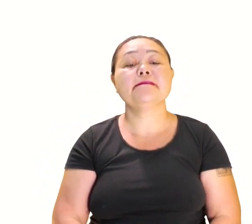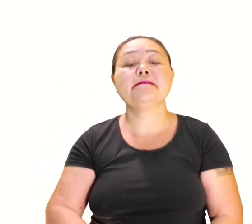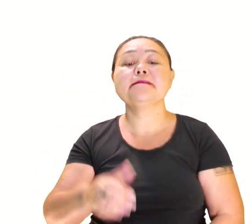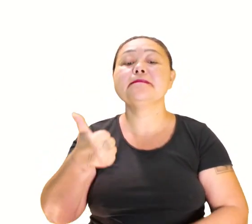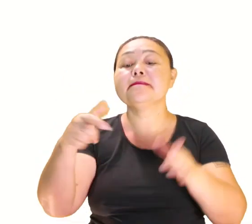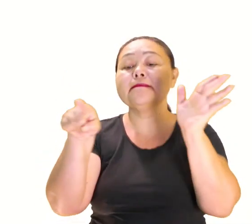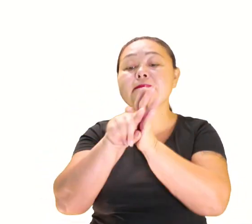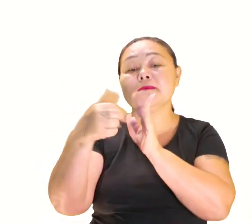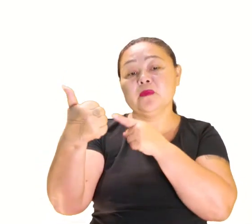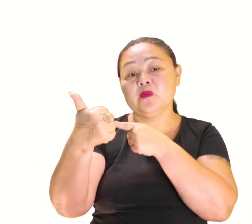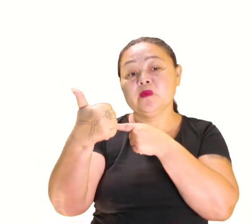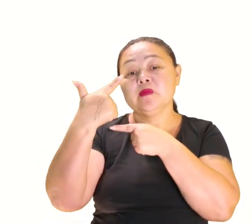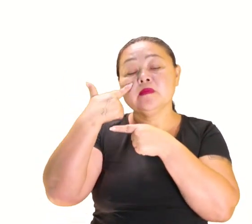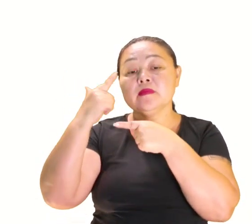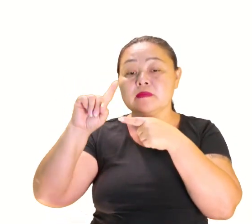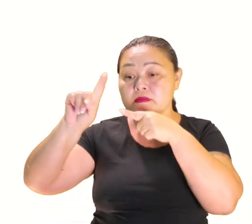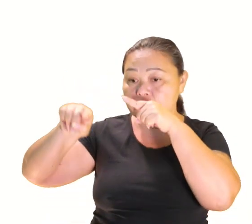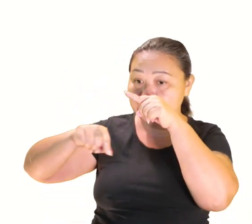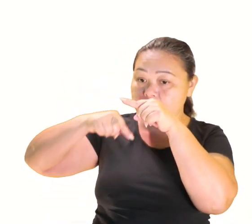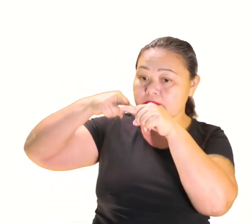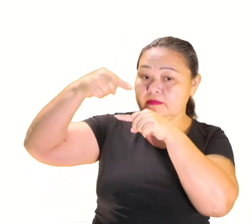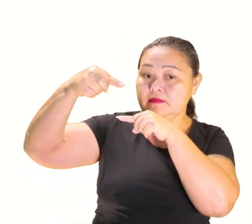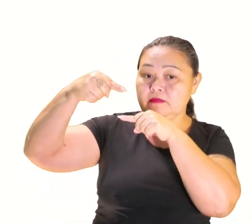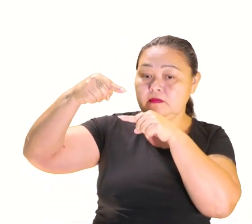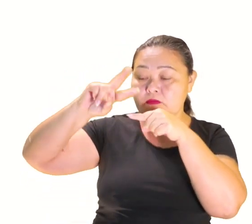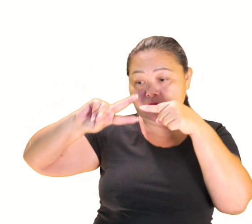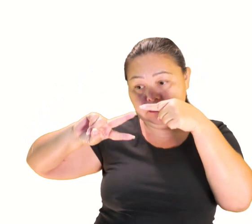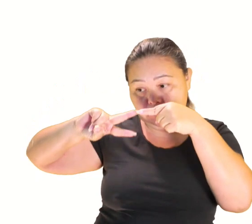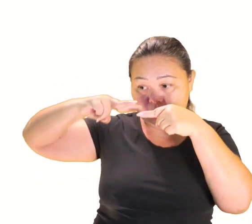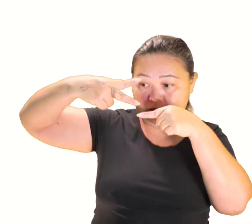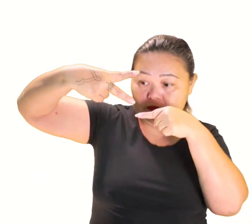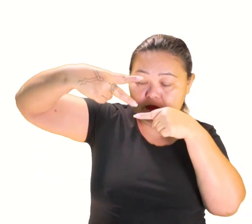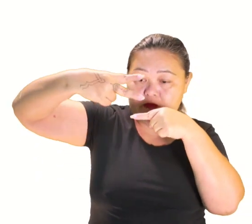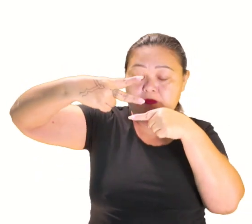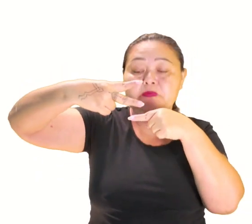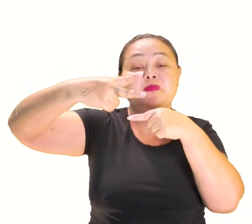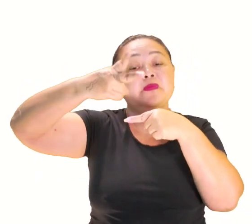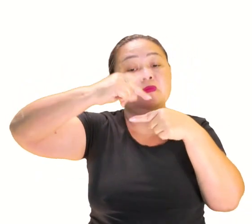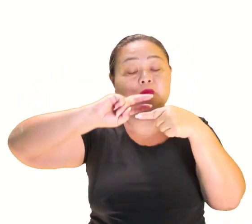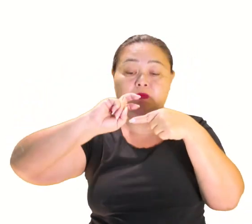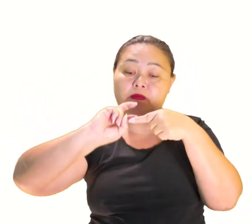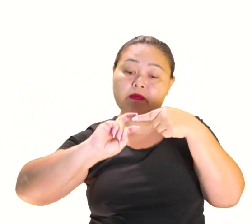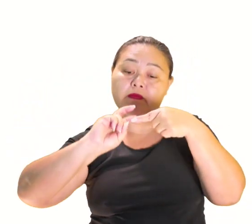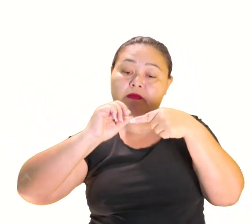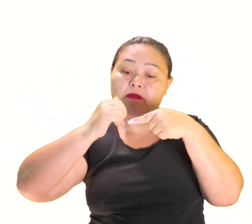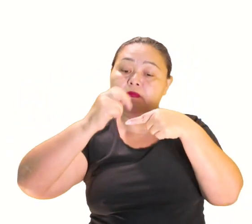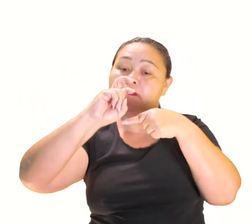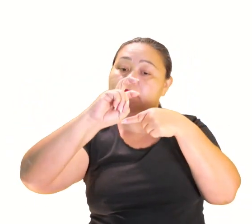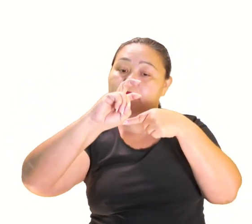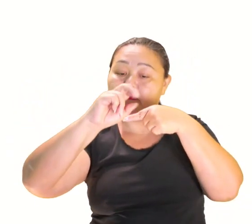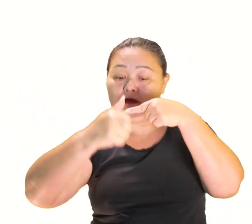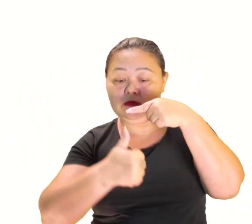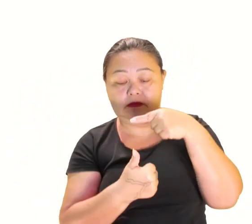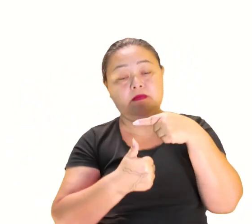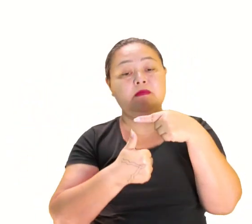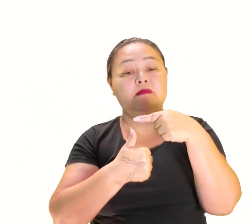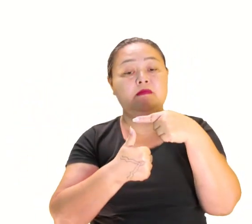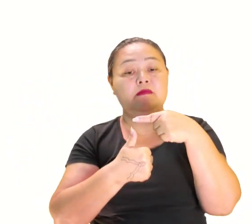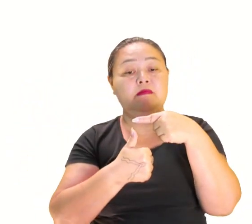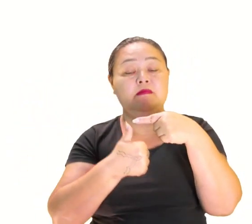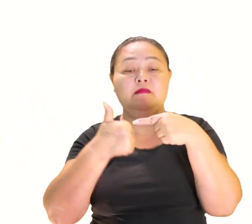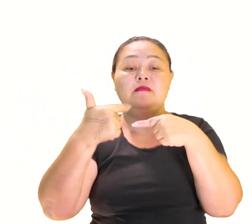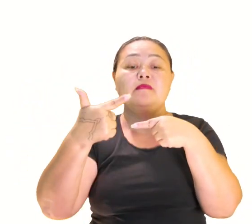é o menos 2 na potência? Inverteu o nosso sinal, né? A base, e o meu expoente